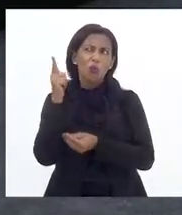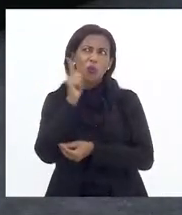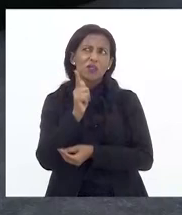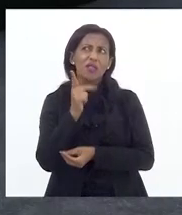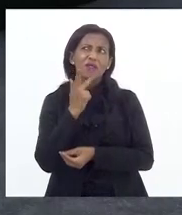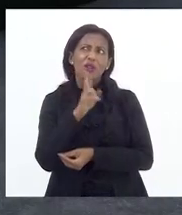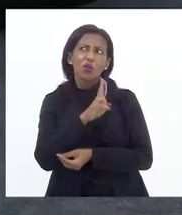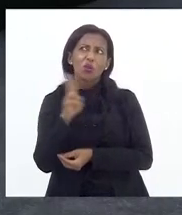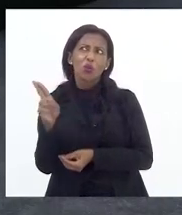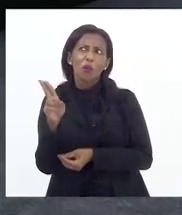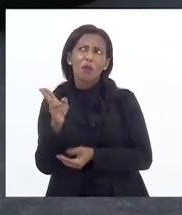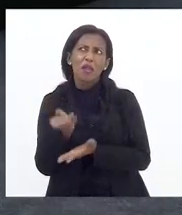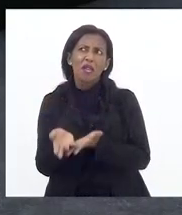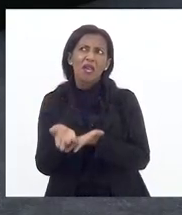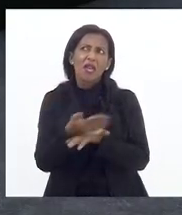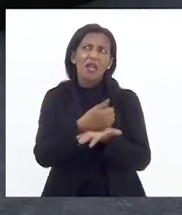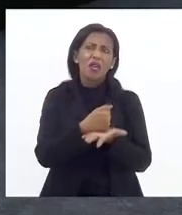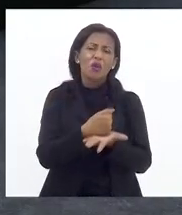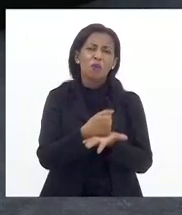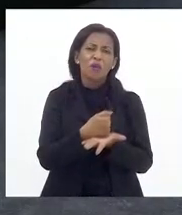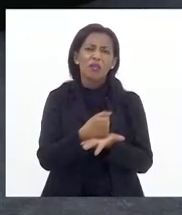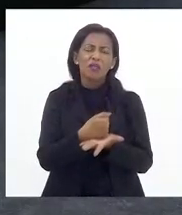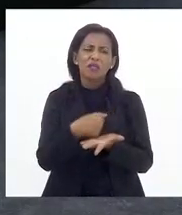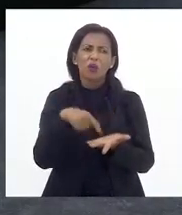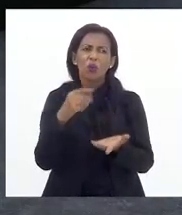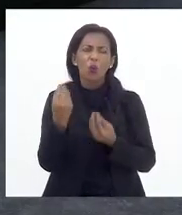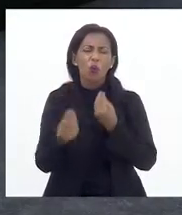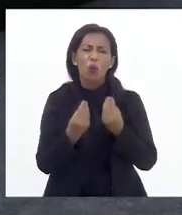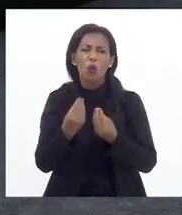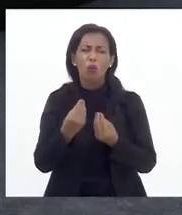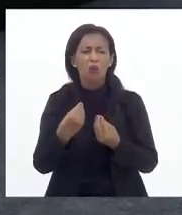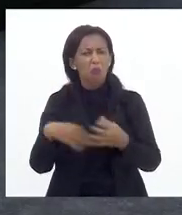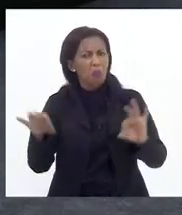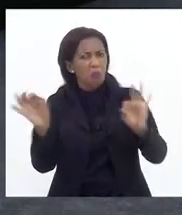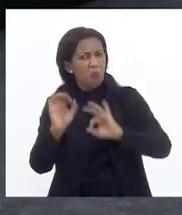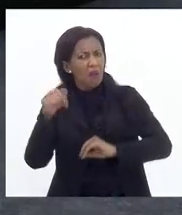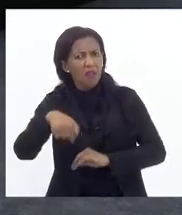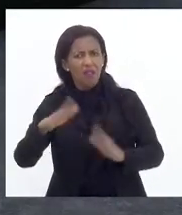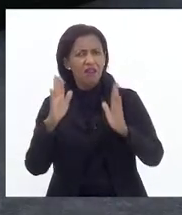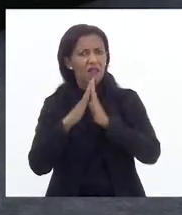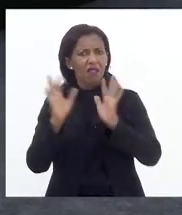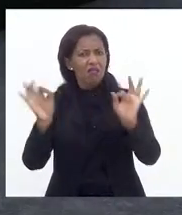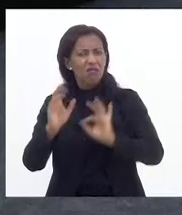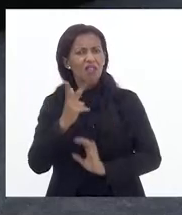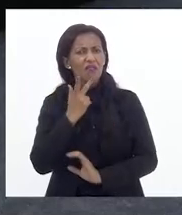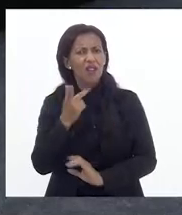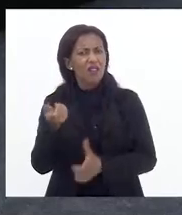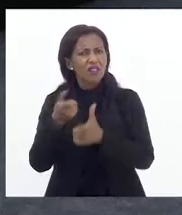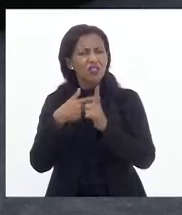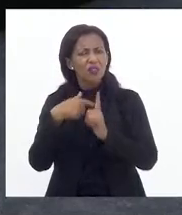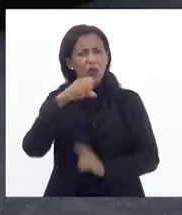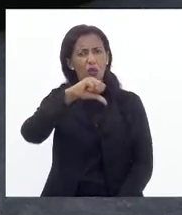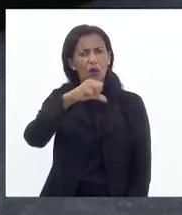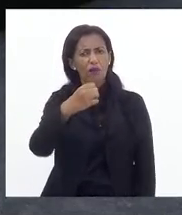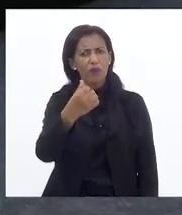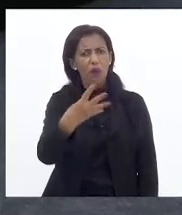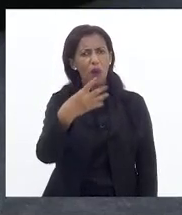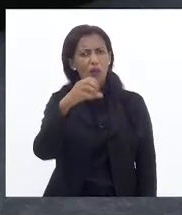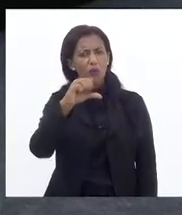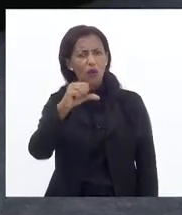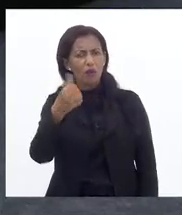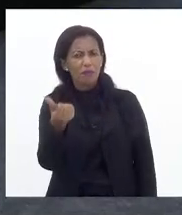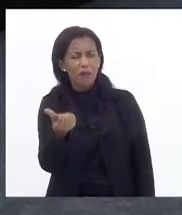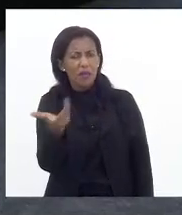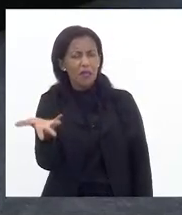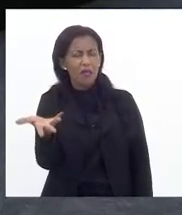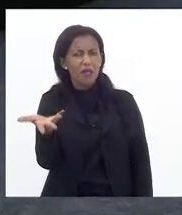recuperação e eu não vejo nessa casa ninguém falar a dificuldade de 94 96 que aquela Dívida que renegociou a